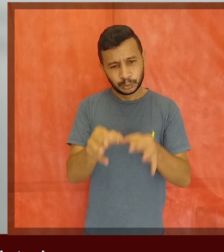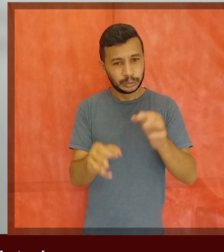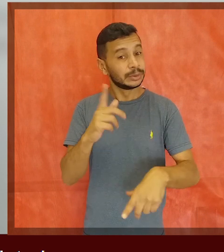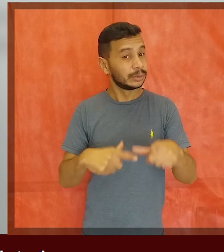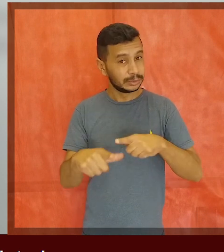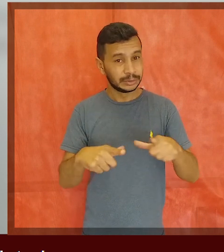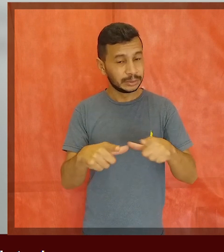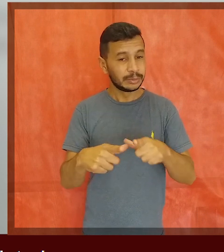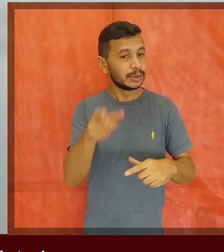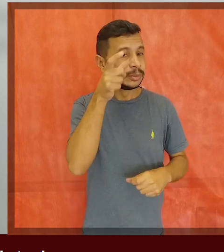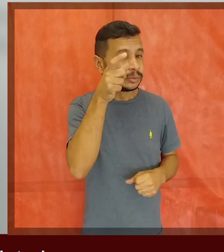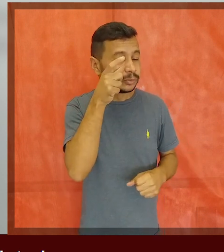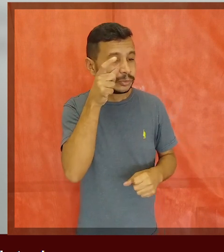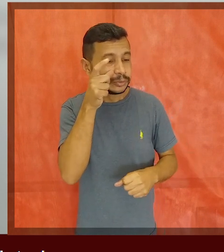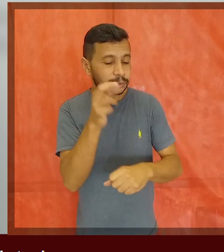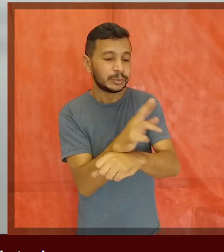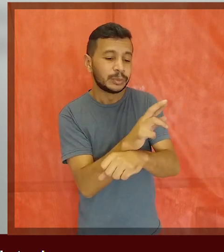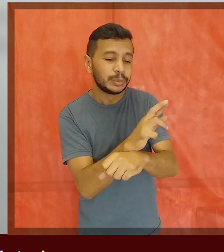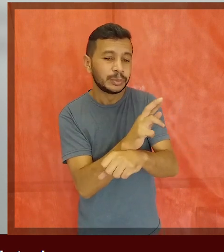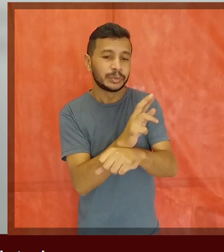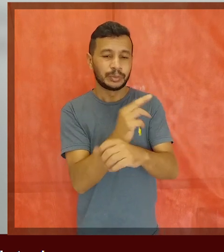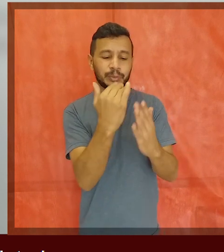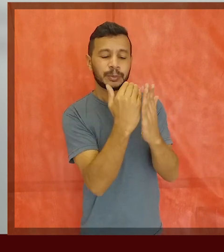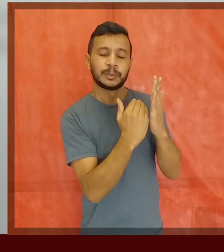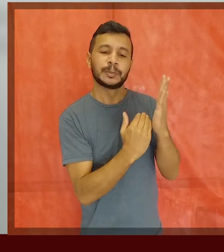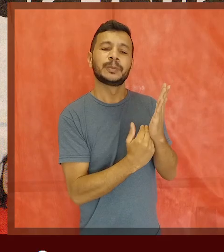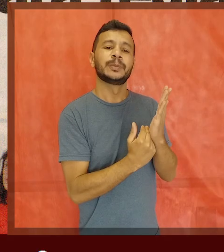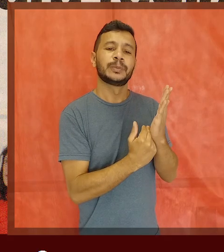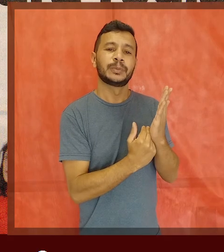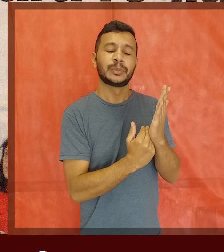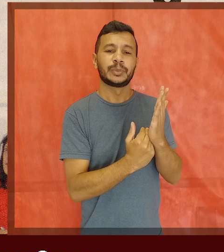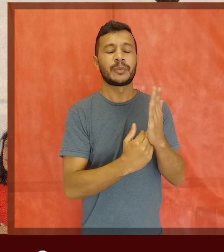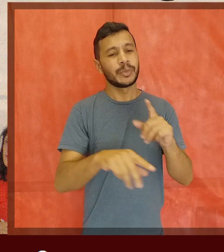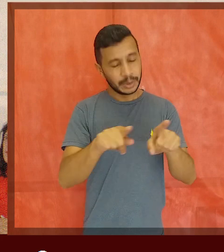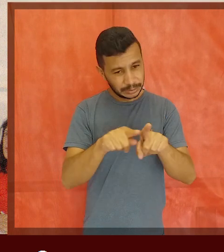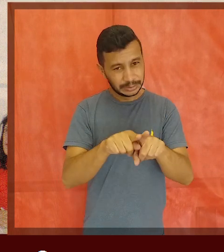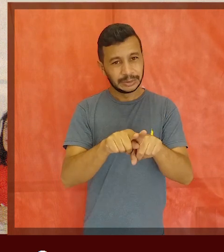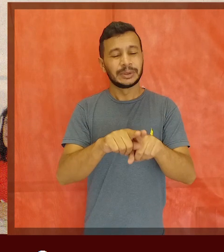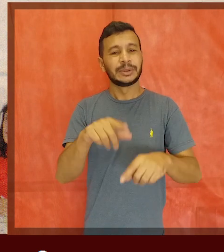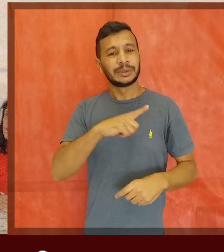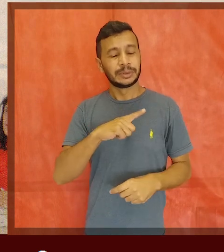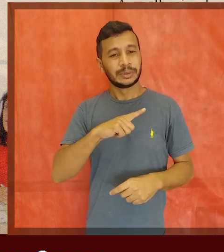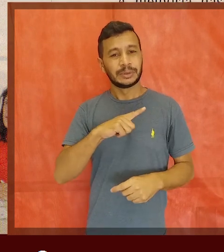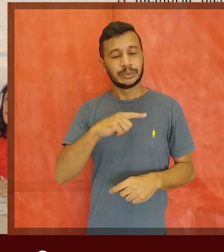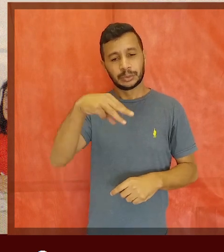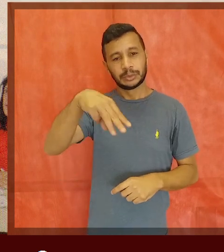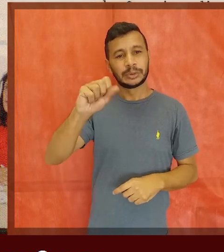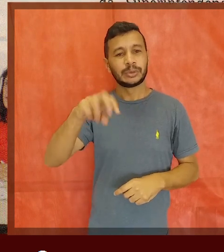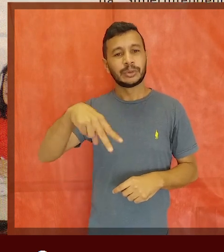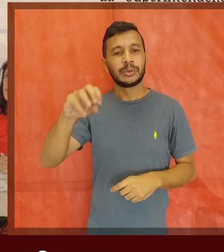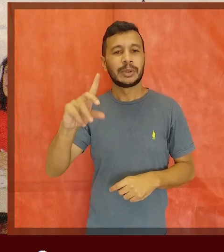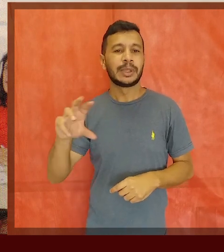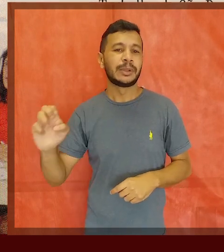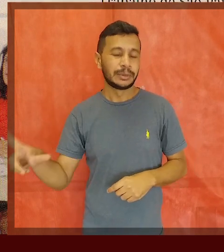com procedimentos investigatórios os casos relatados. O ministro do Trabalho, Manuel Dias, desembarca